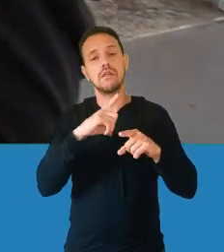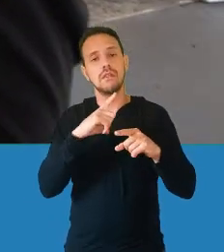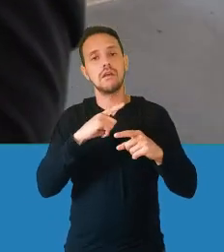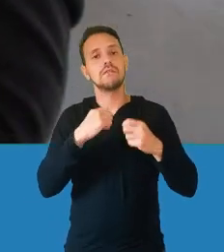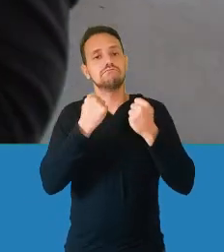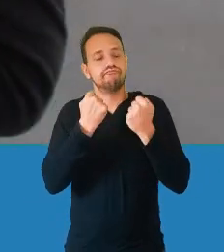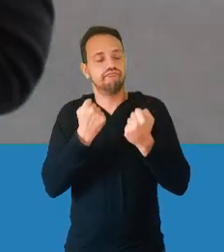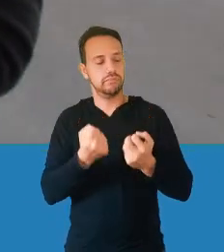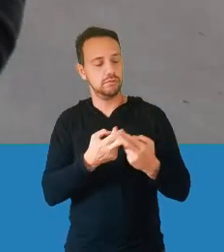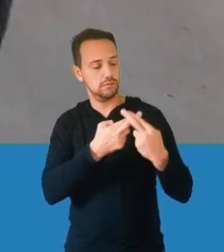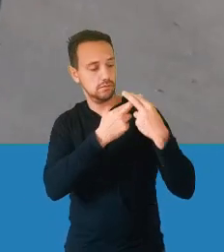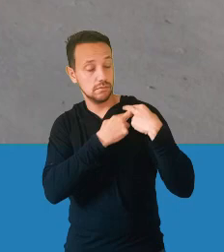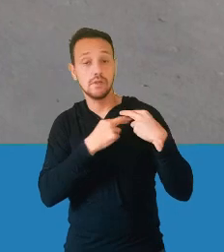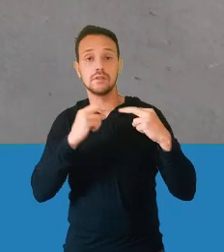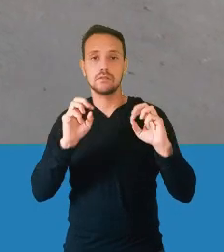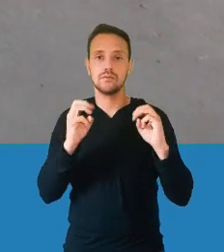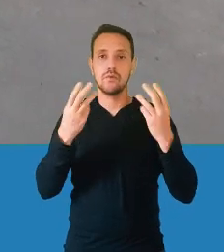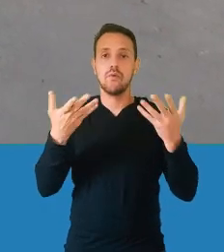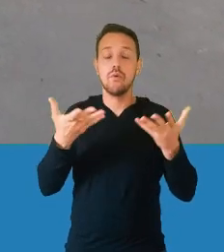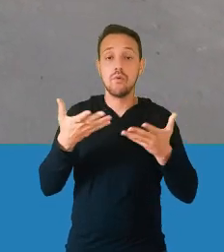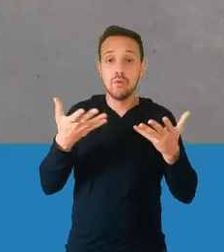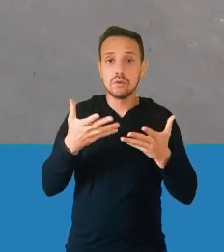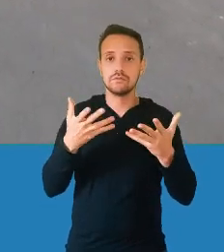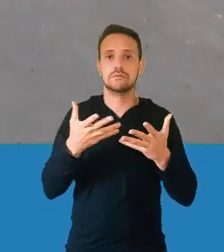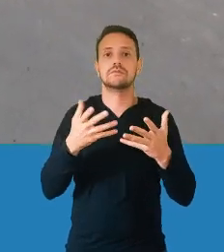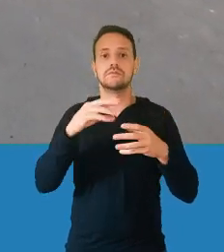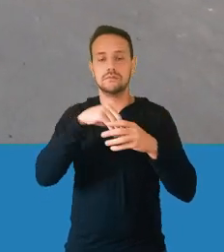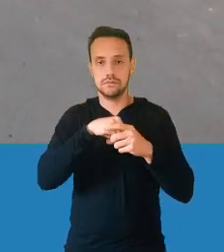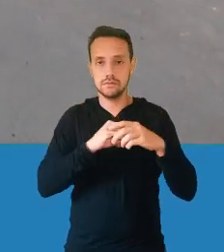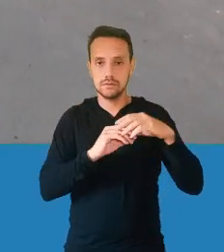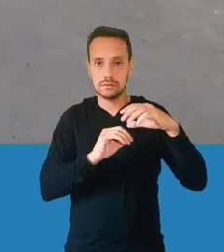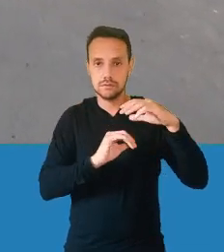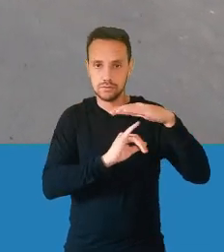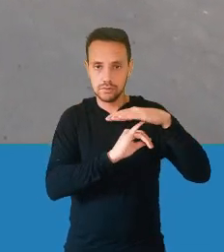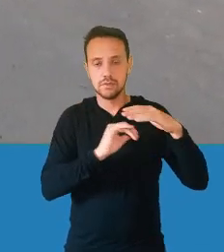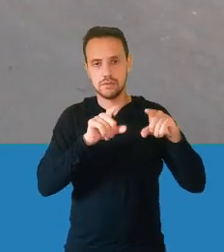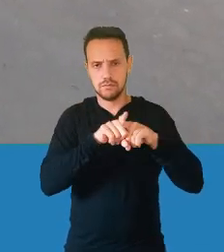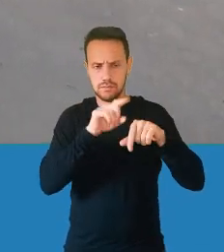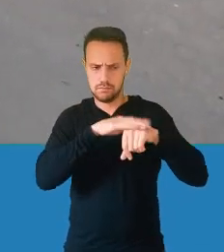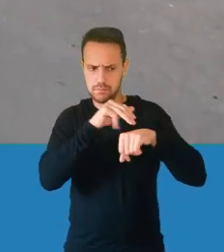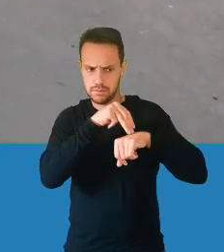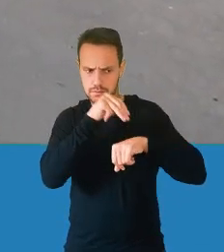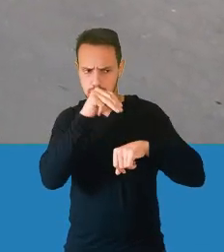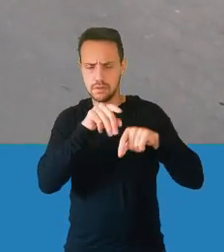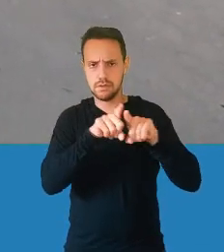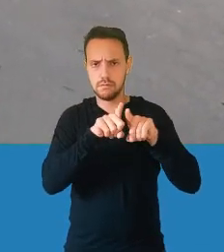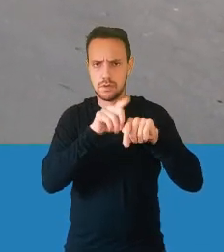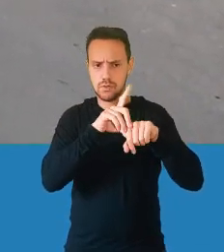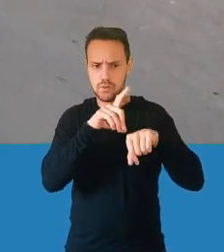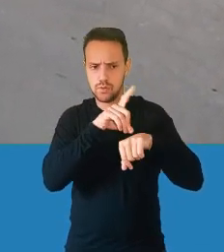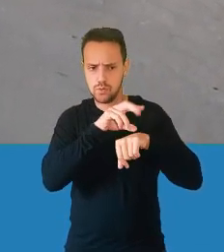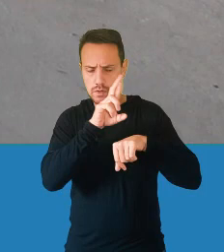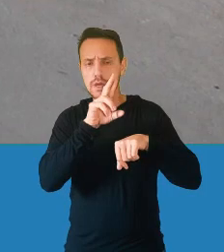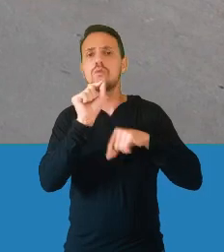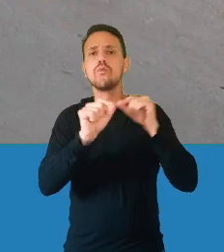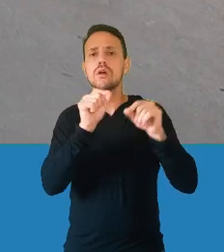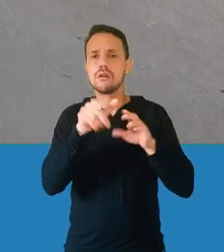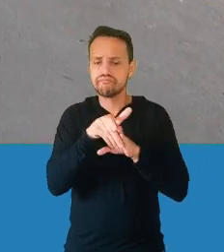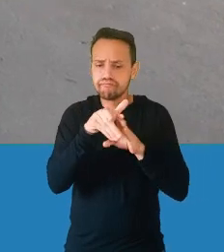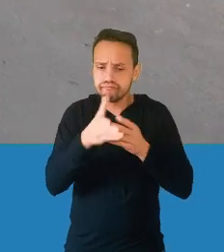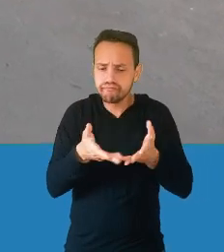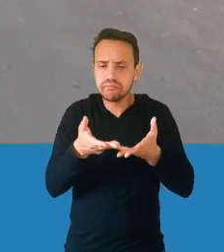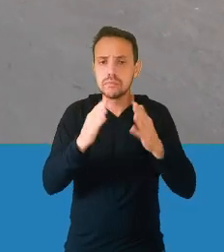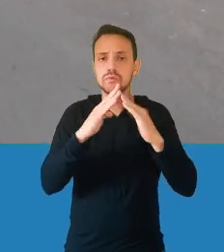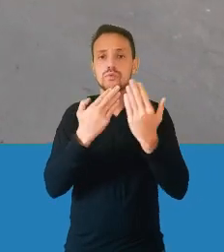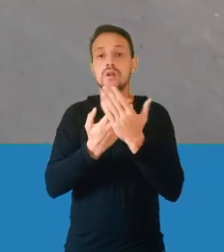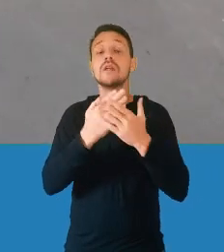uma grande responsabilidade com esse evento que está acontecendo hoje. Fez o seu mestrado e também o seu doutorado em cima da assessoria escolar, que